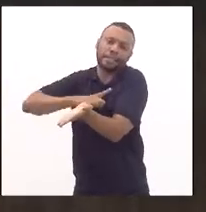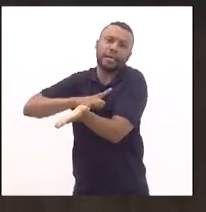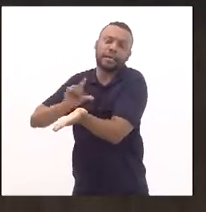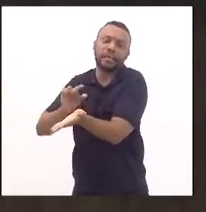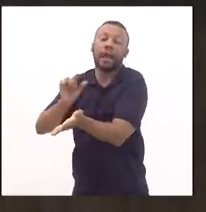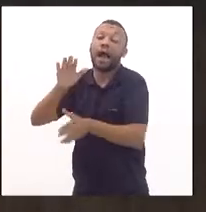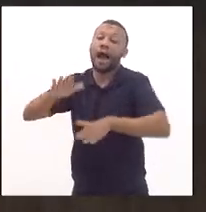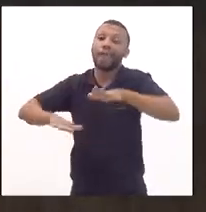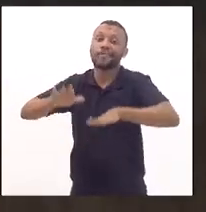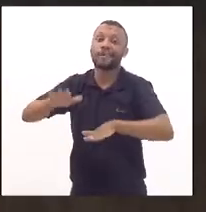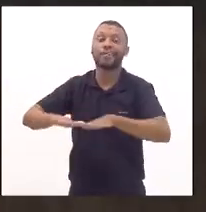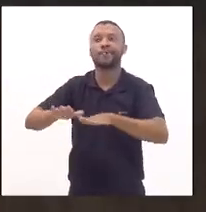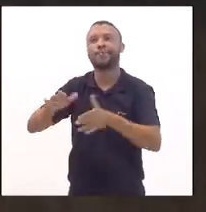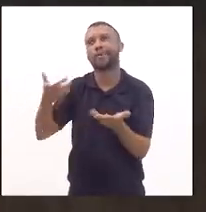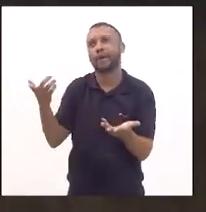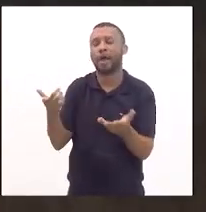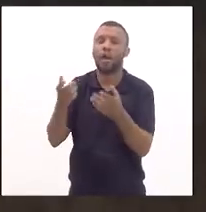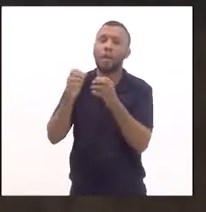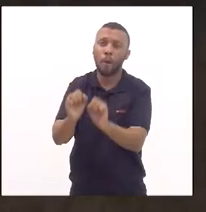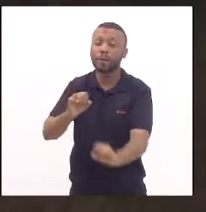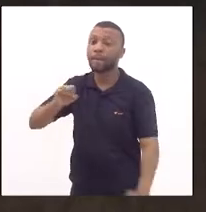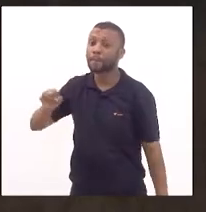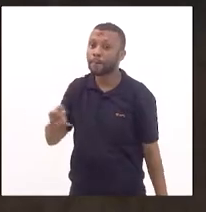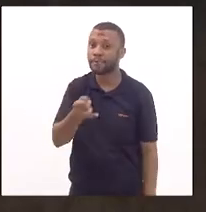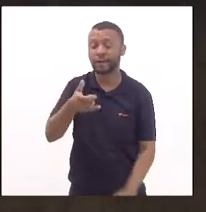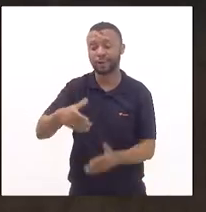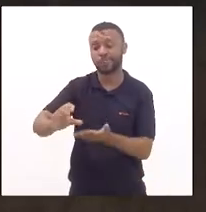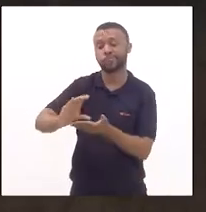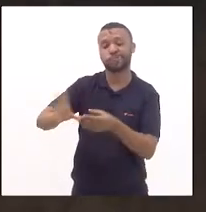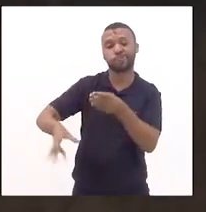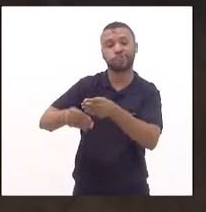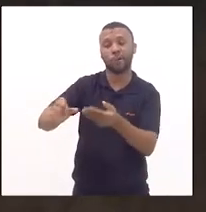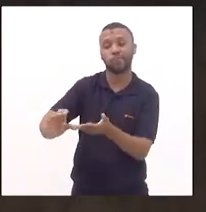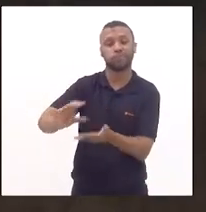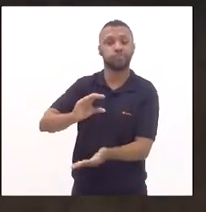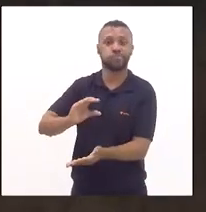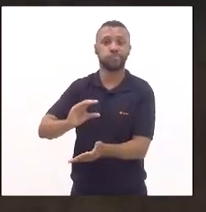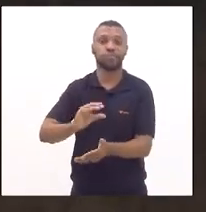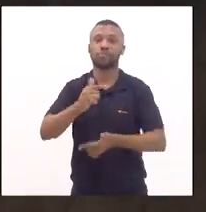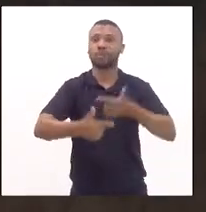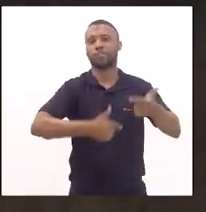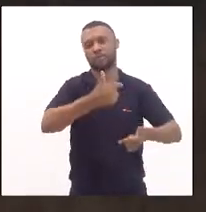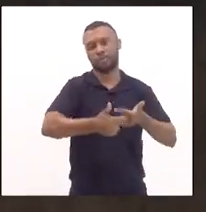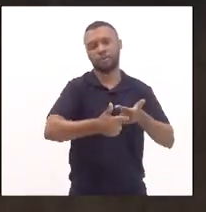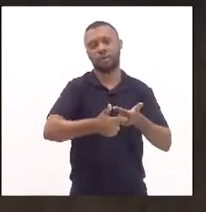vezes deixa de incrementar a renda do trabalhador que vive da reciclagem.